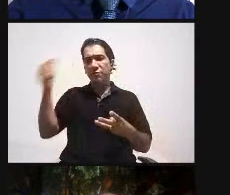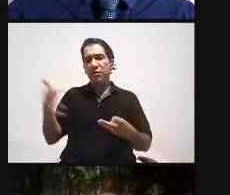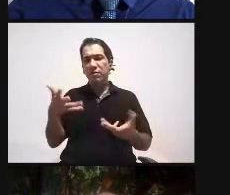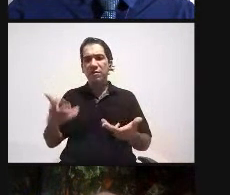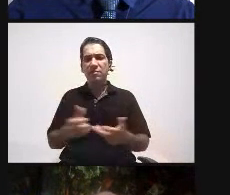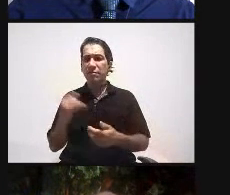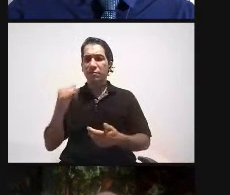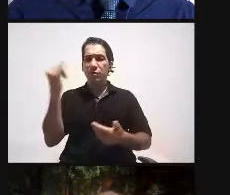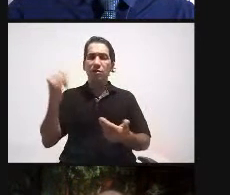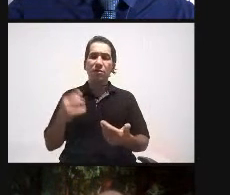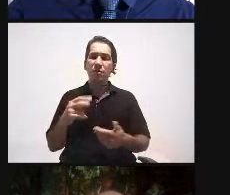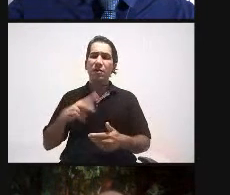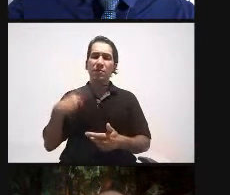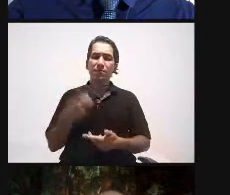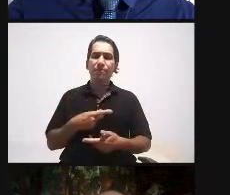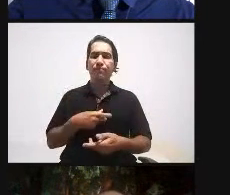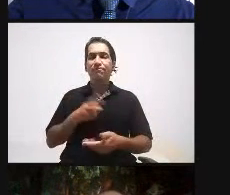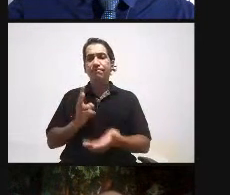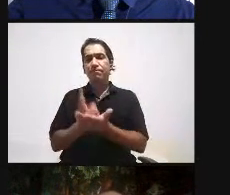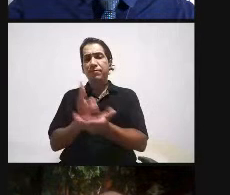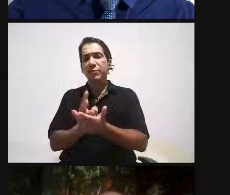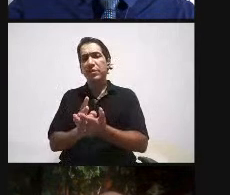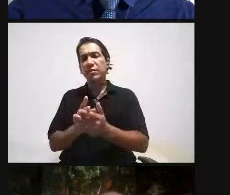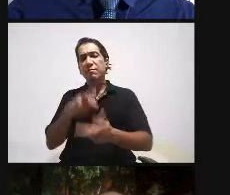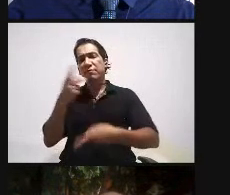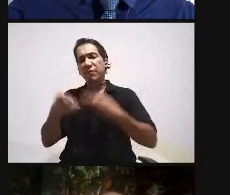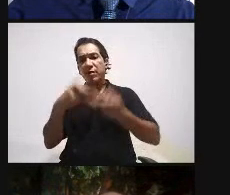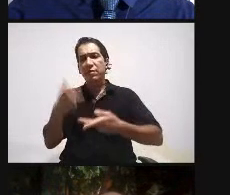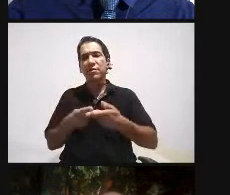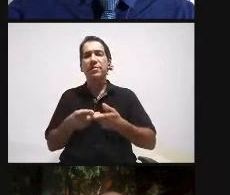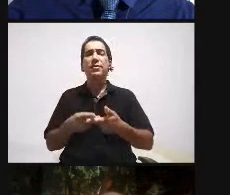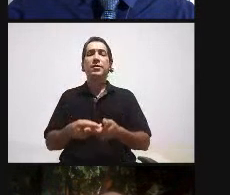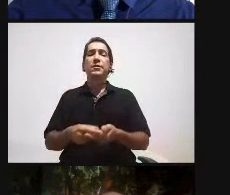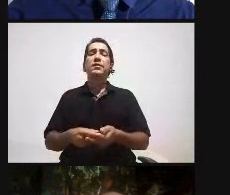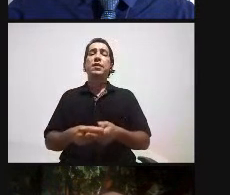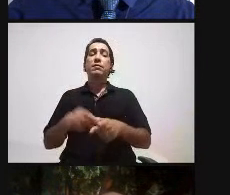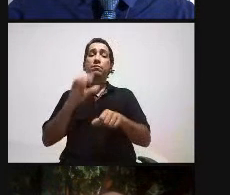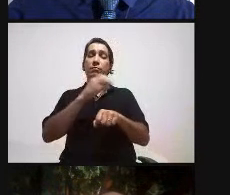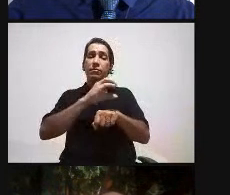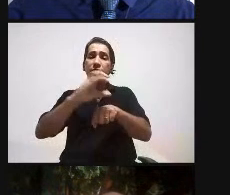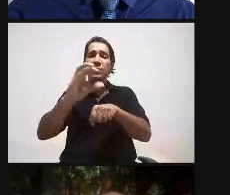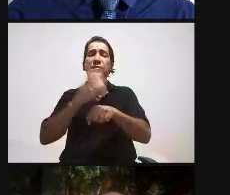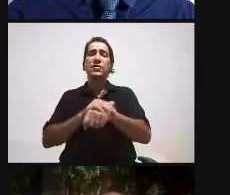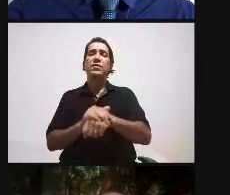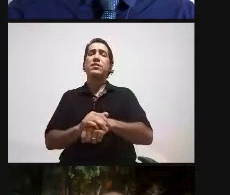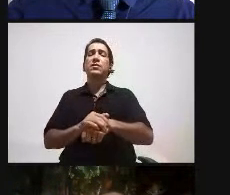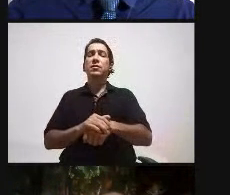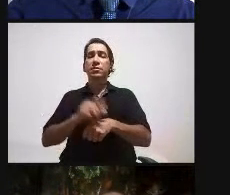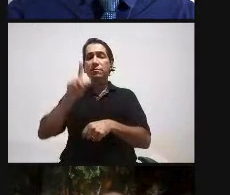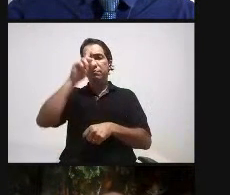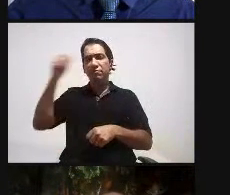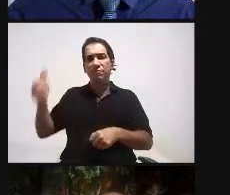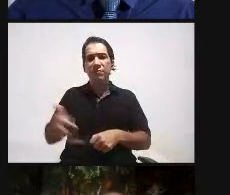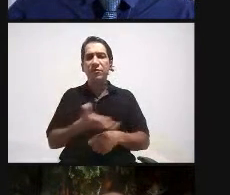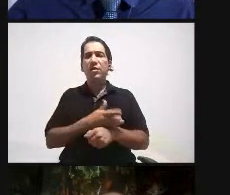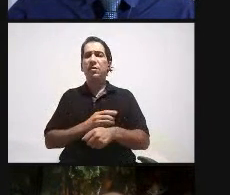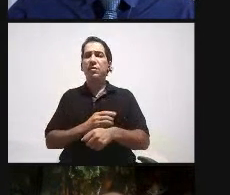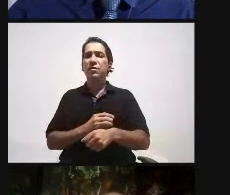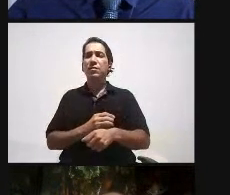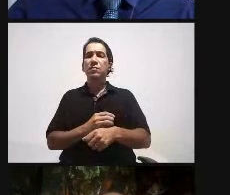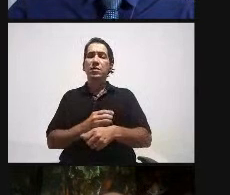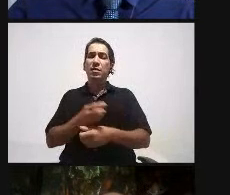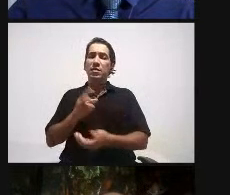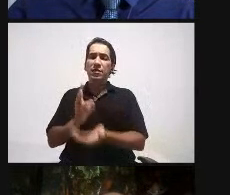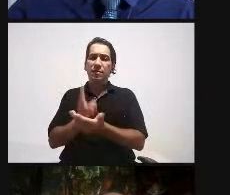nesse estado, a ciência, tecnologia e inovação não param, e a Fundex está lá para amparar e dar esse apoio para que nós consigamos